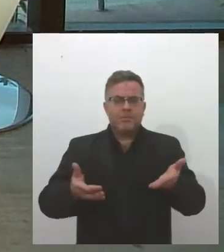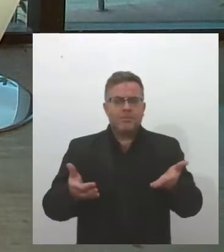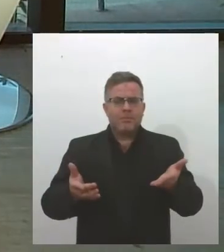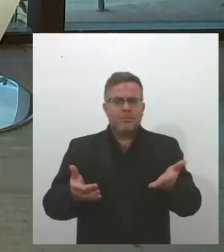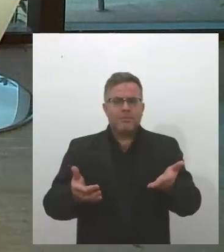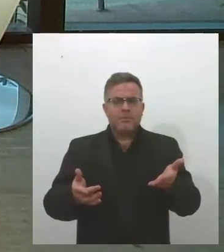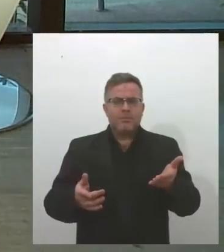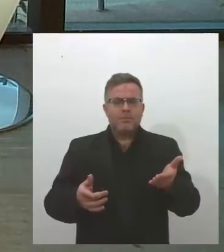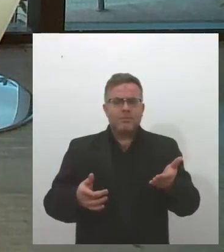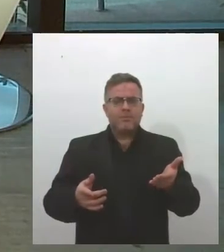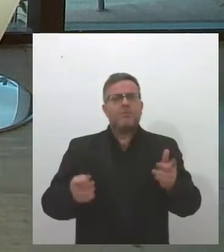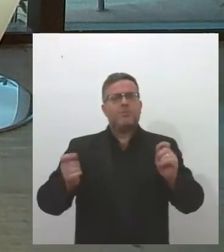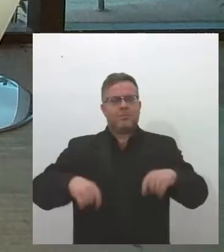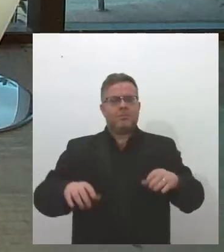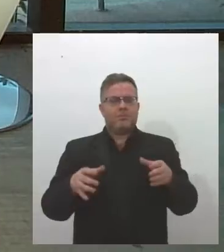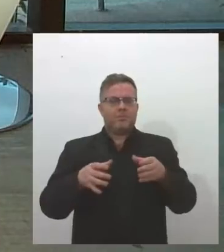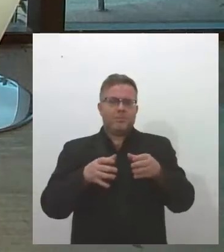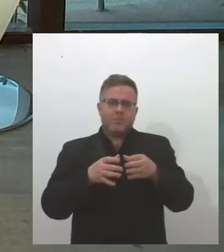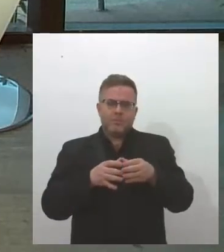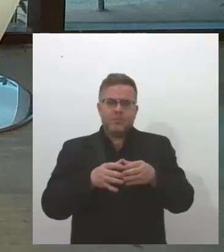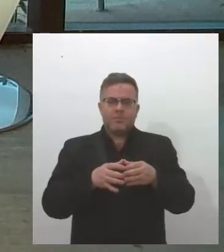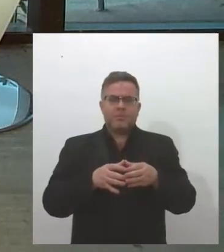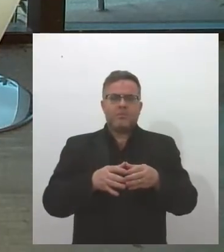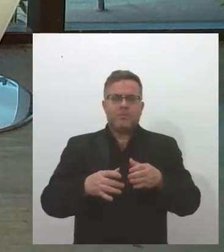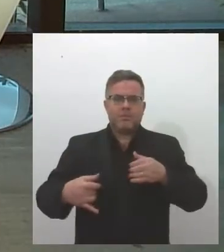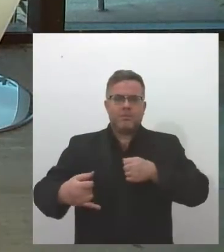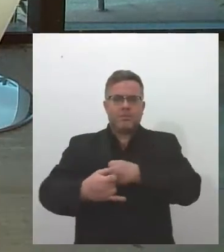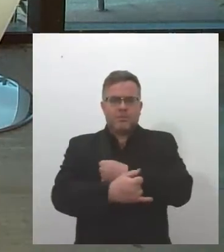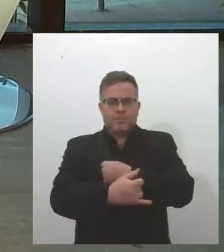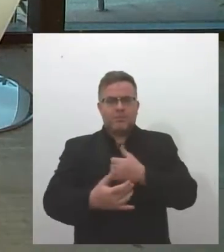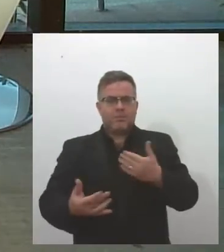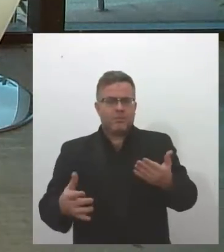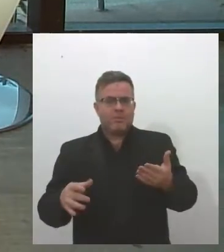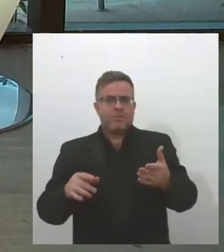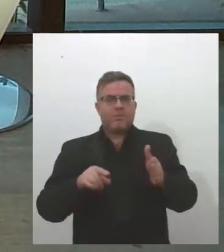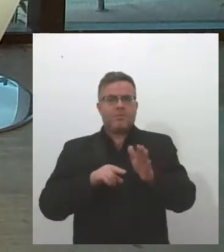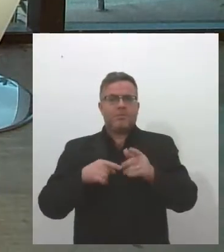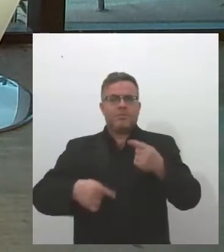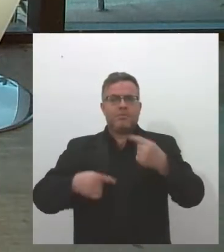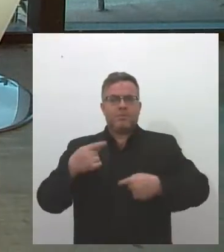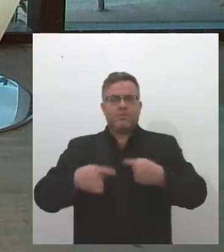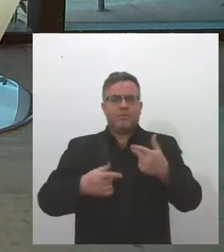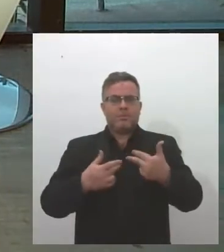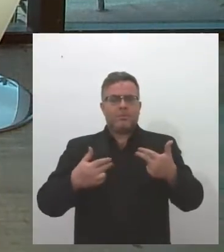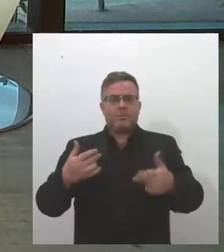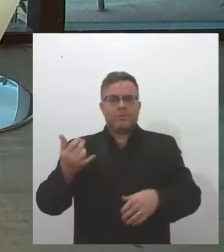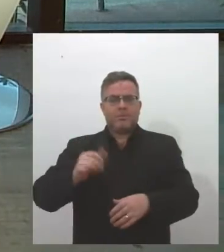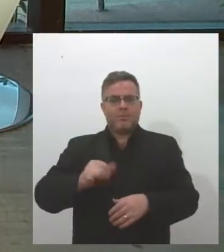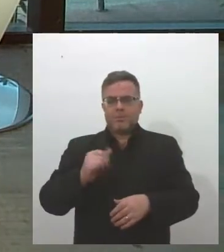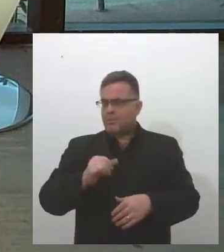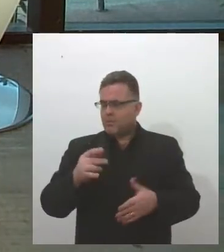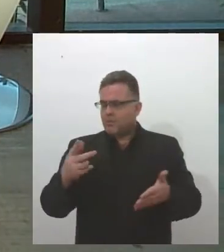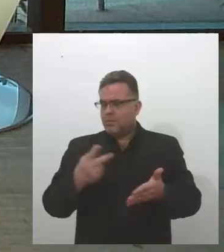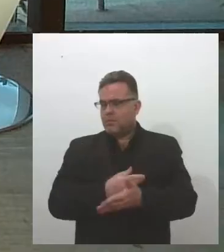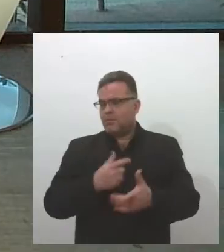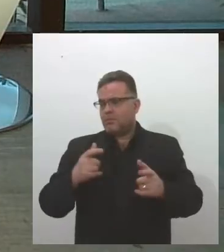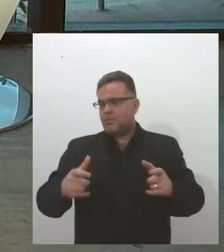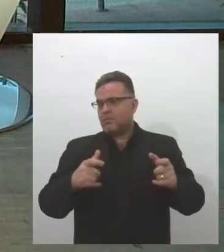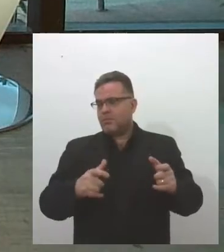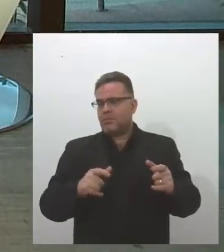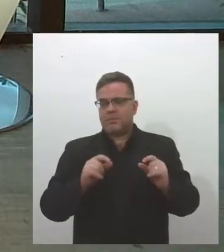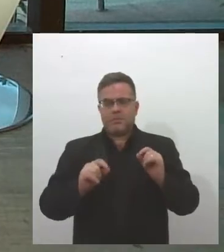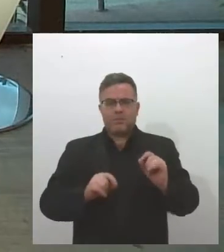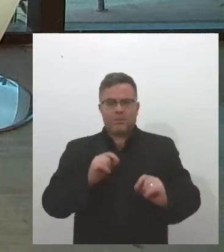dizendo que a Comissão de Serviços de Infraestrutura discutirá a crise energética diante do quadro da crise hídrica enfrentada